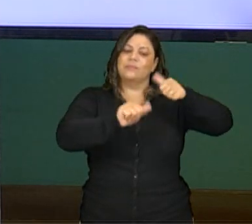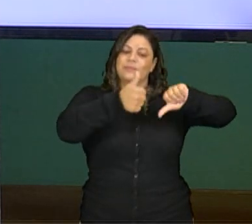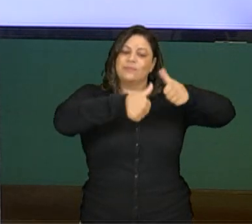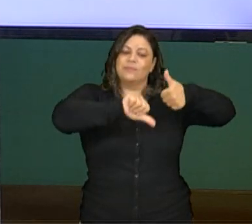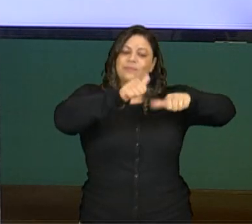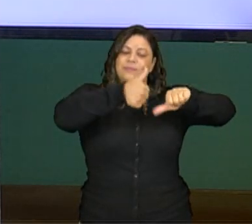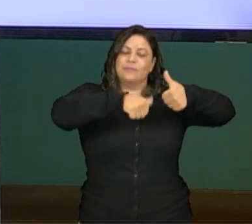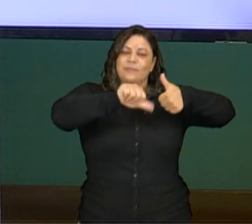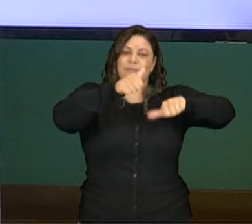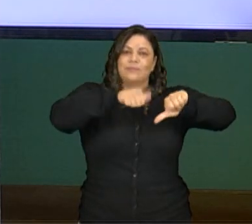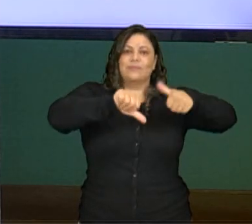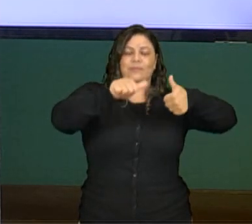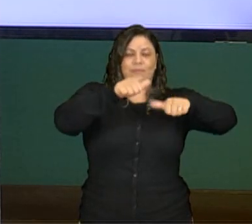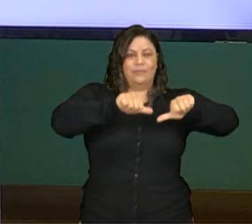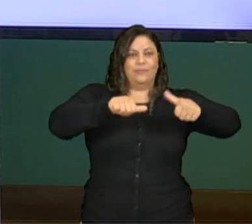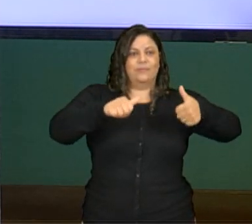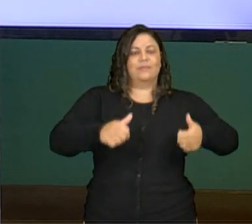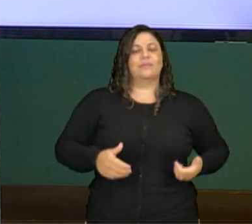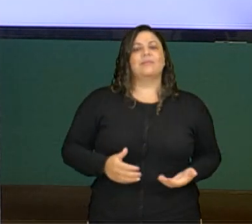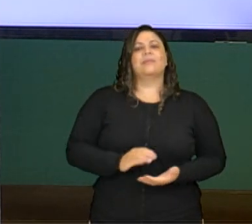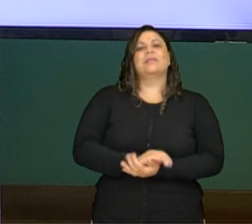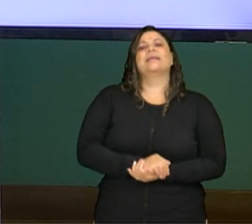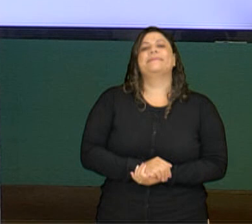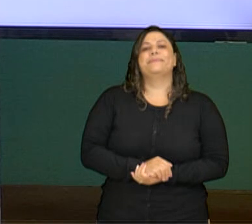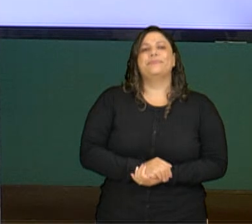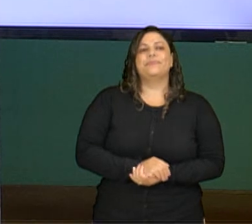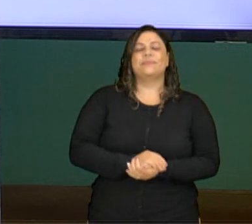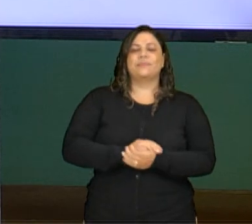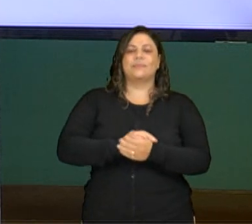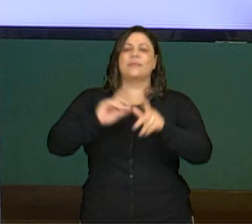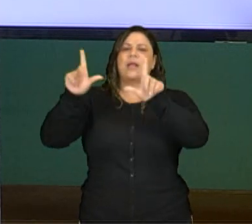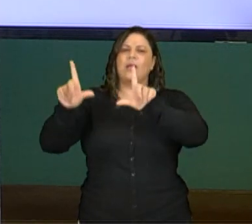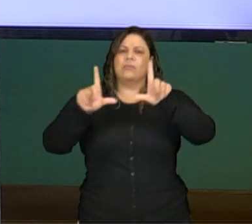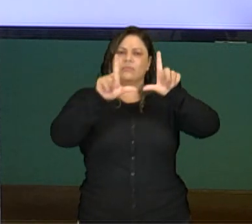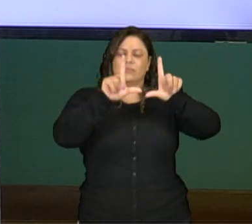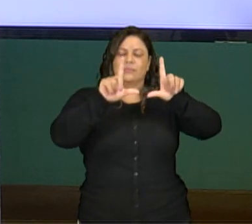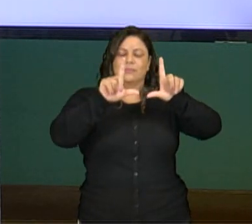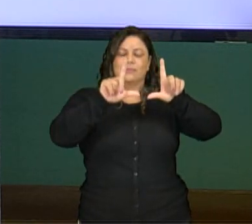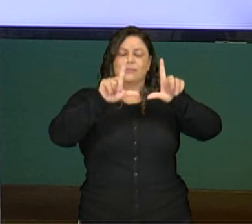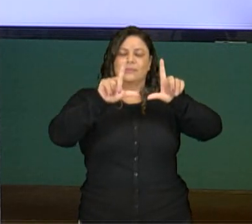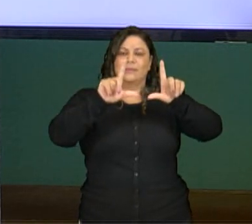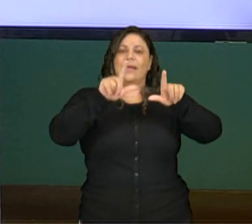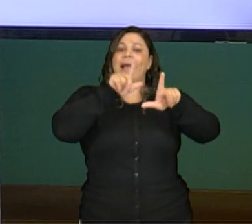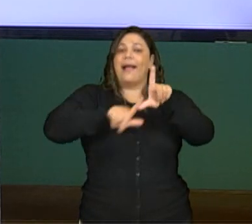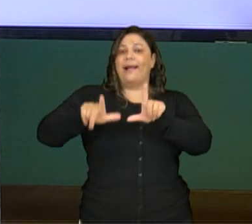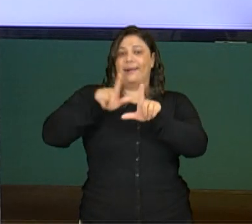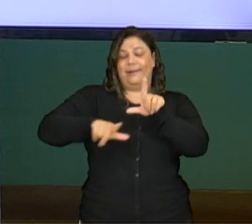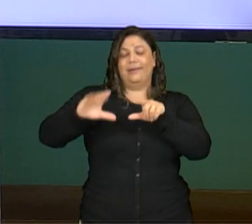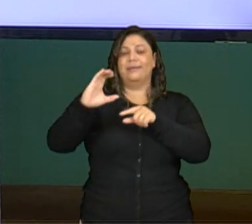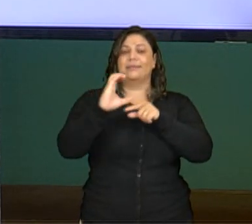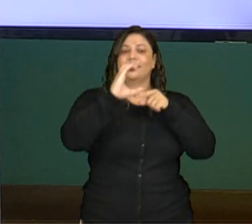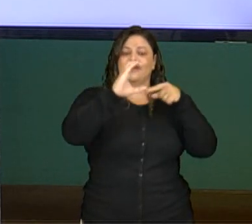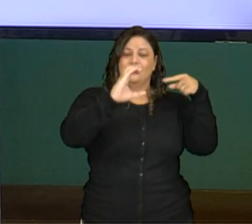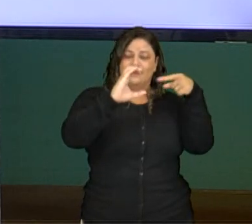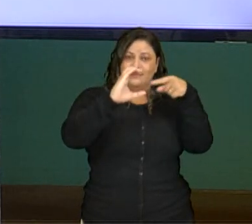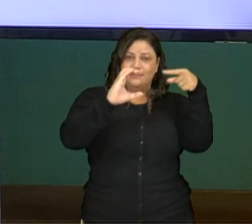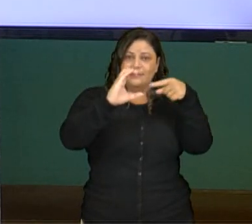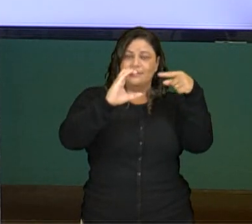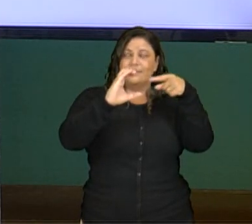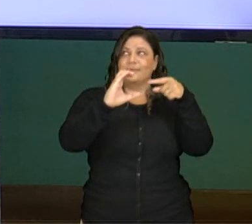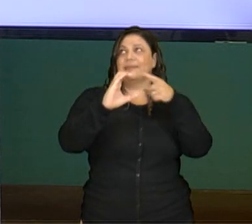nós trabalhamos e estudamos. Está aqui o símbolo dele, o C, a primeira letra do seu nome, muito bem.